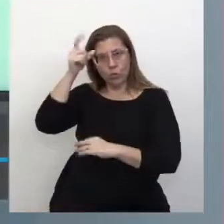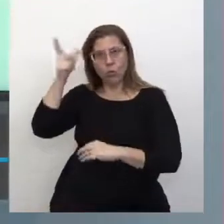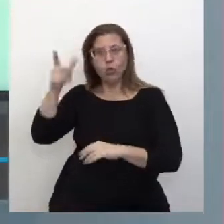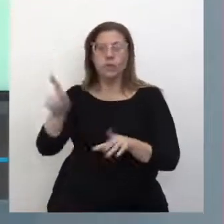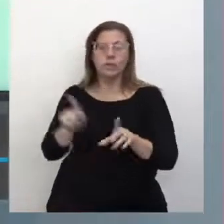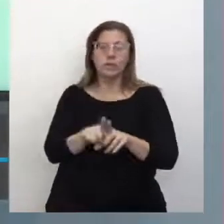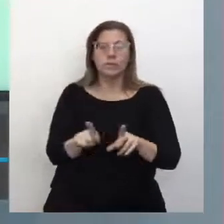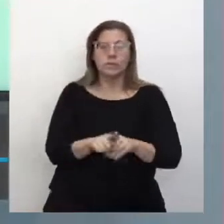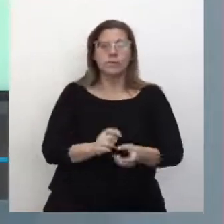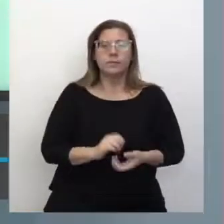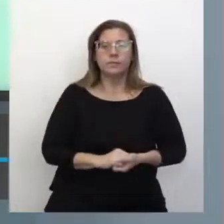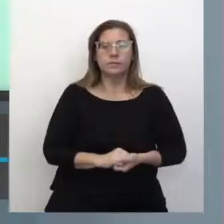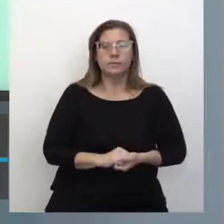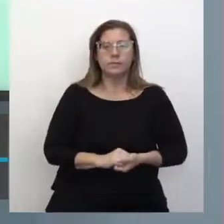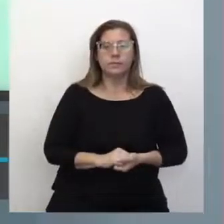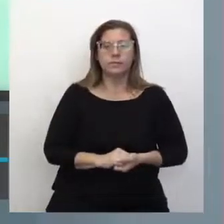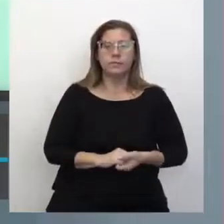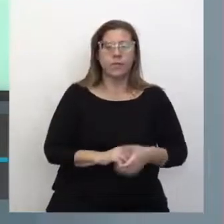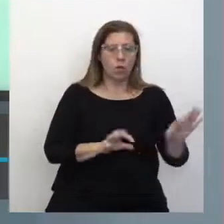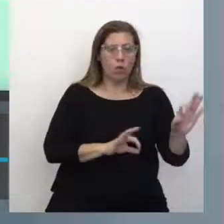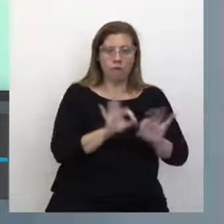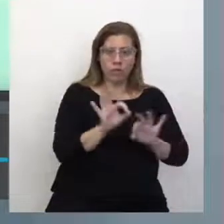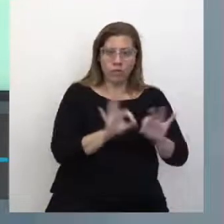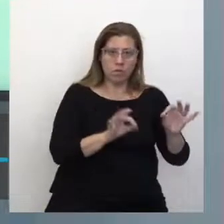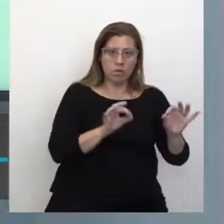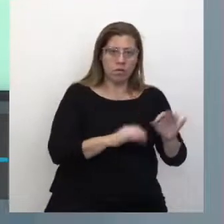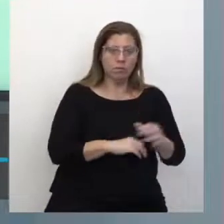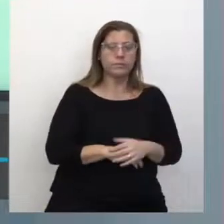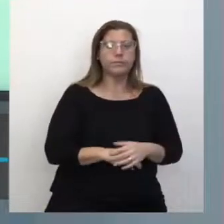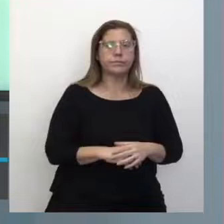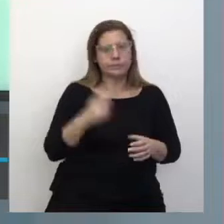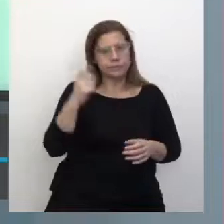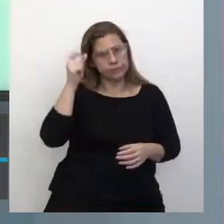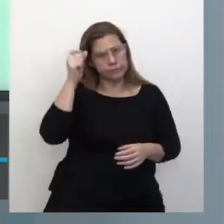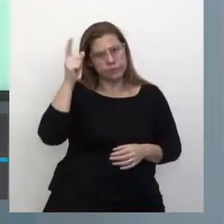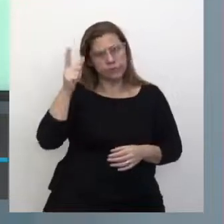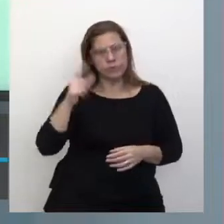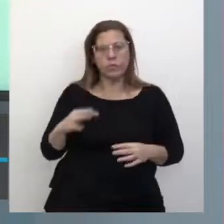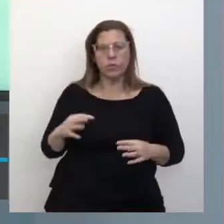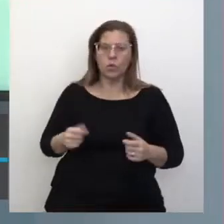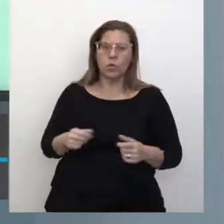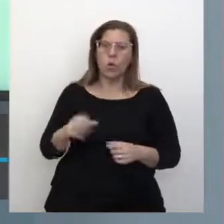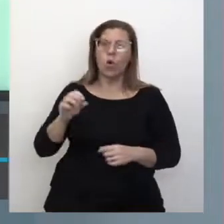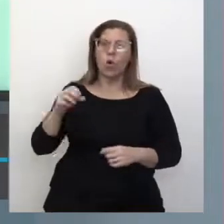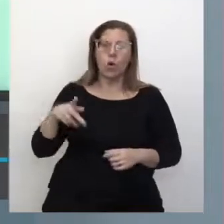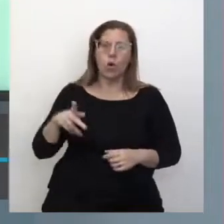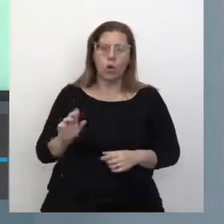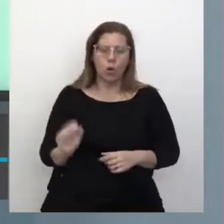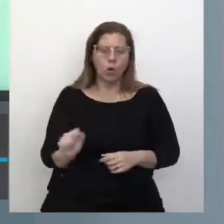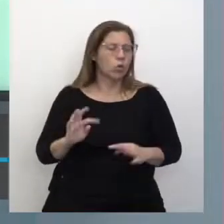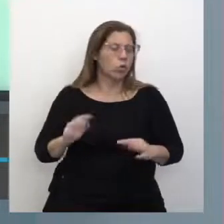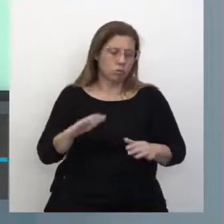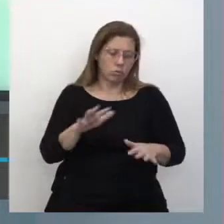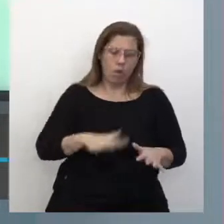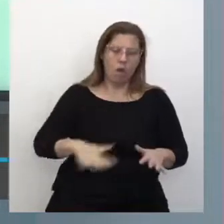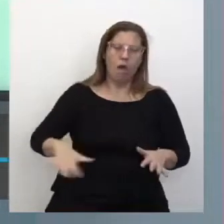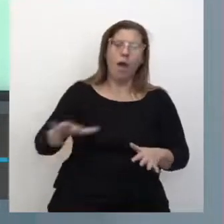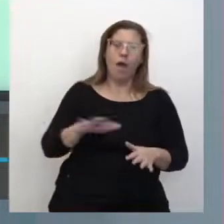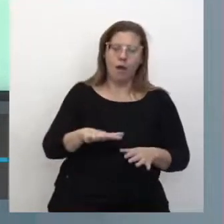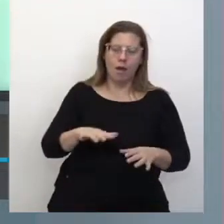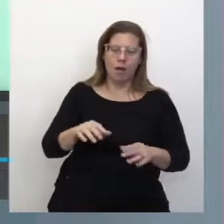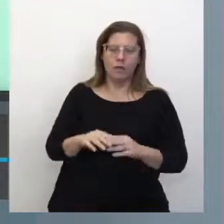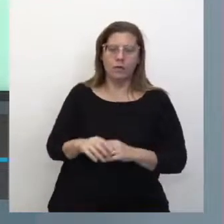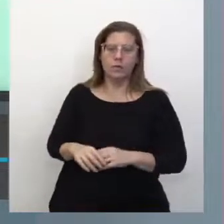né, oficinas culturais, enfim. Todos esses, algumas ONGs, né, salões específicos dentro de ONGs,